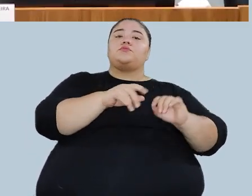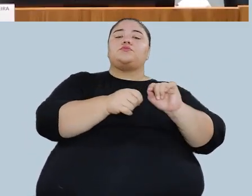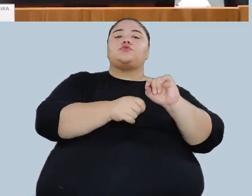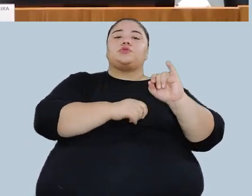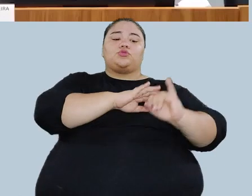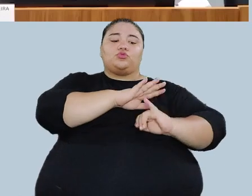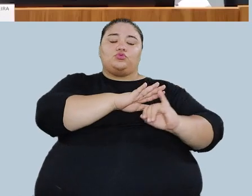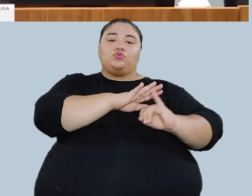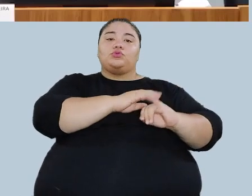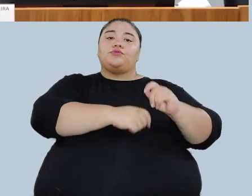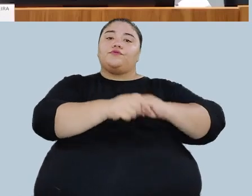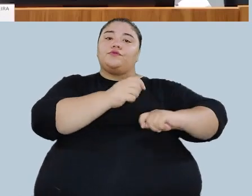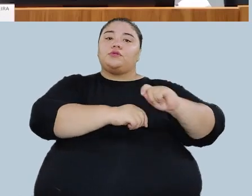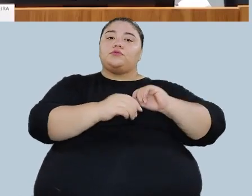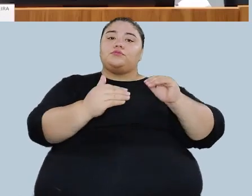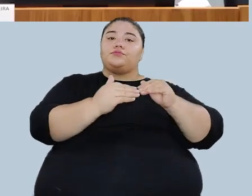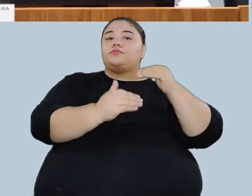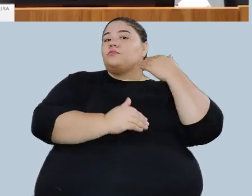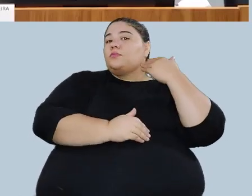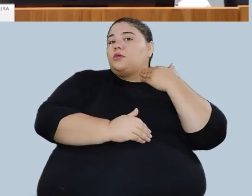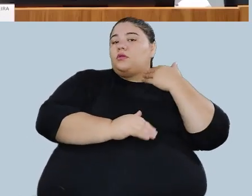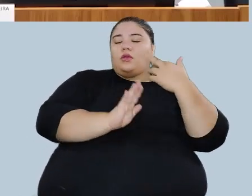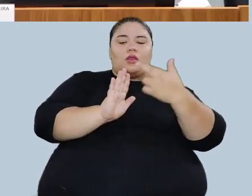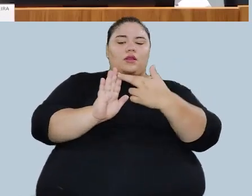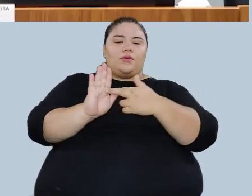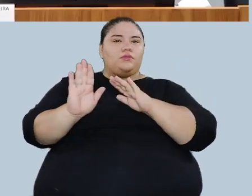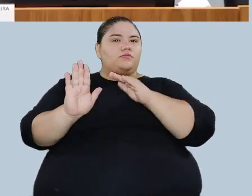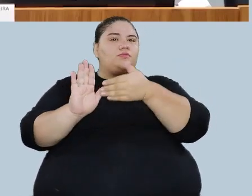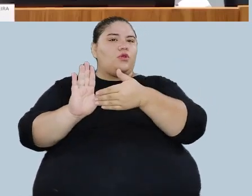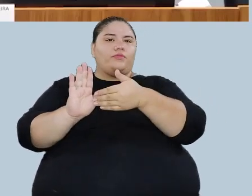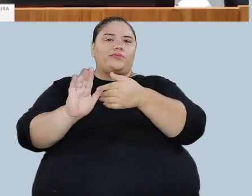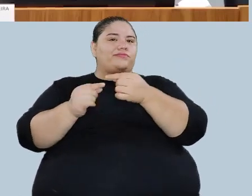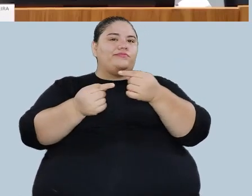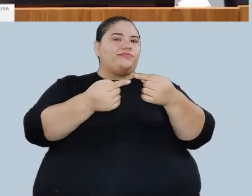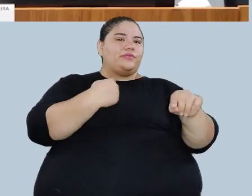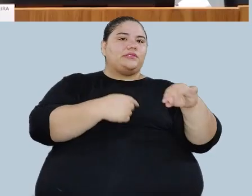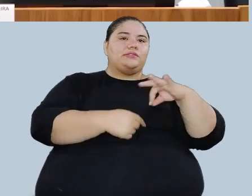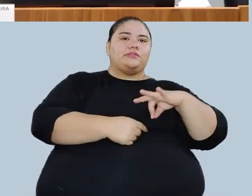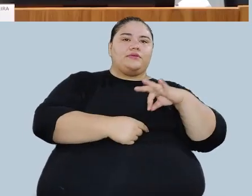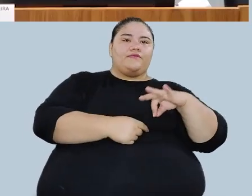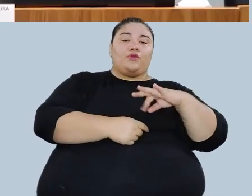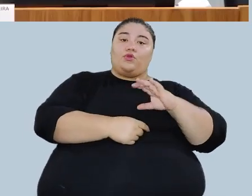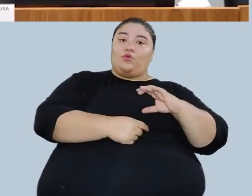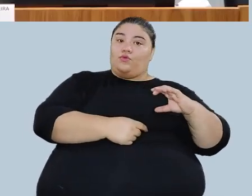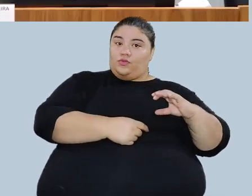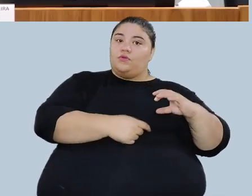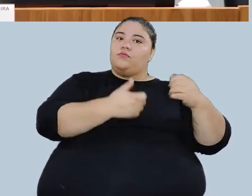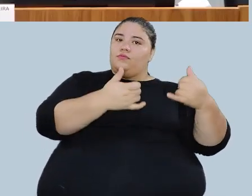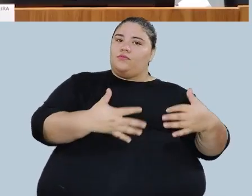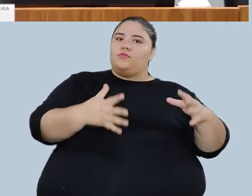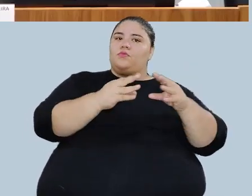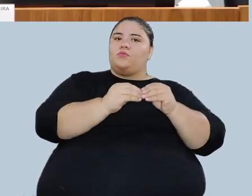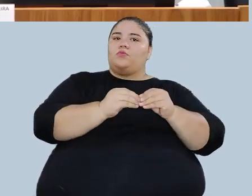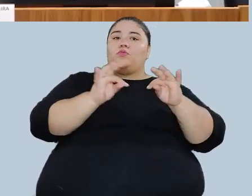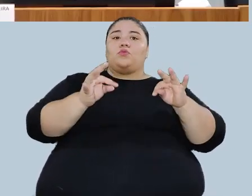bancárias, que não se aplica o regime específico, aos serviços remunerados por tarifas e comissões. Pronto, então